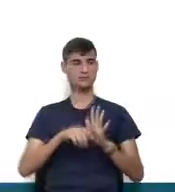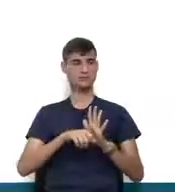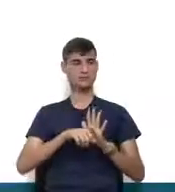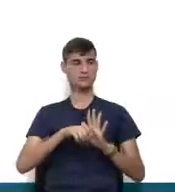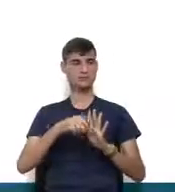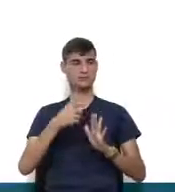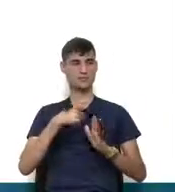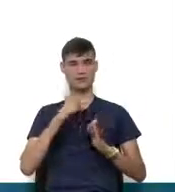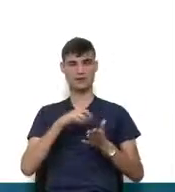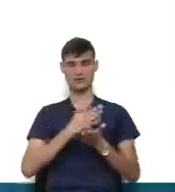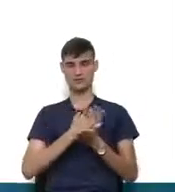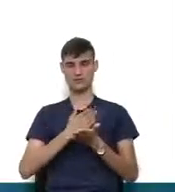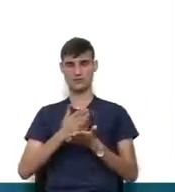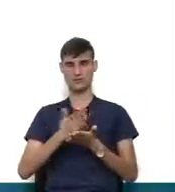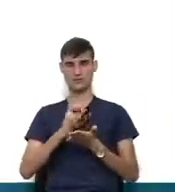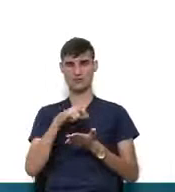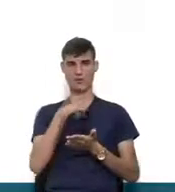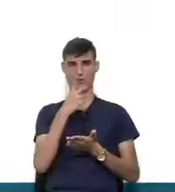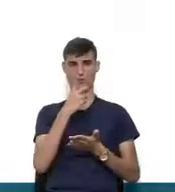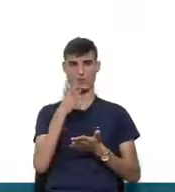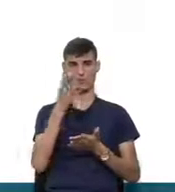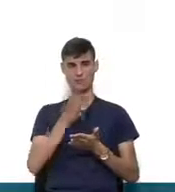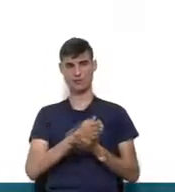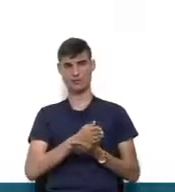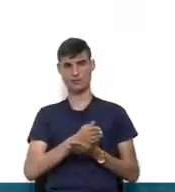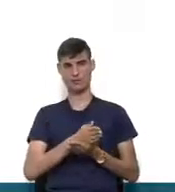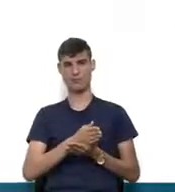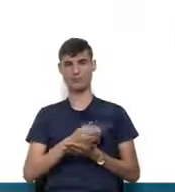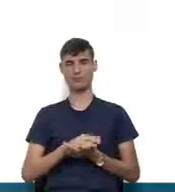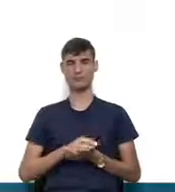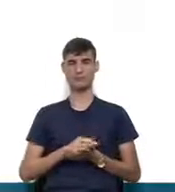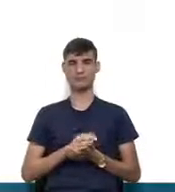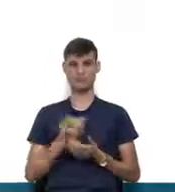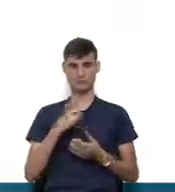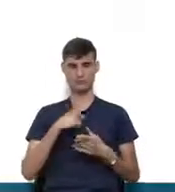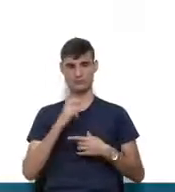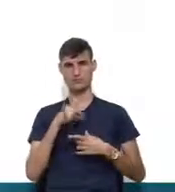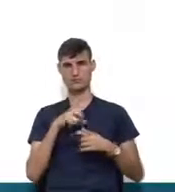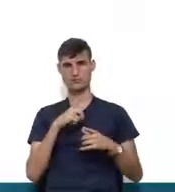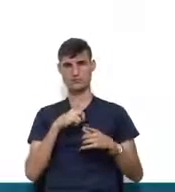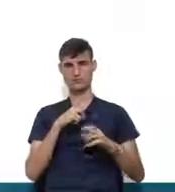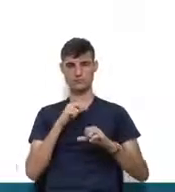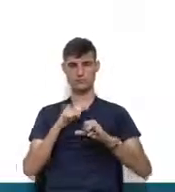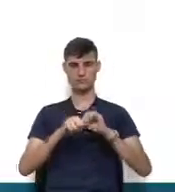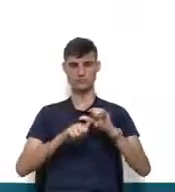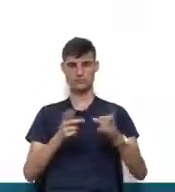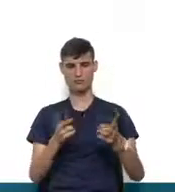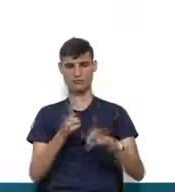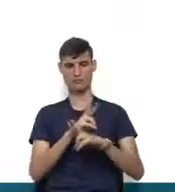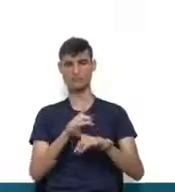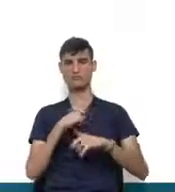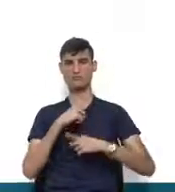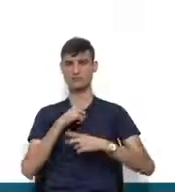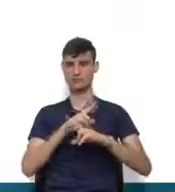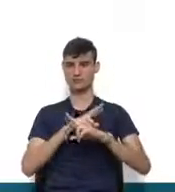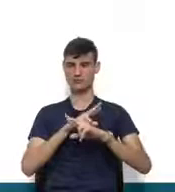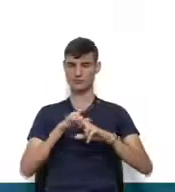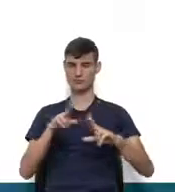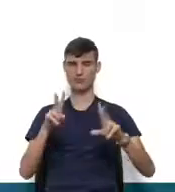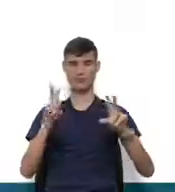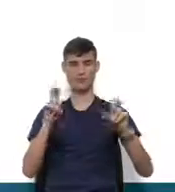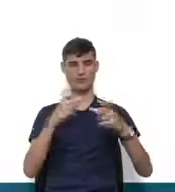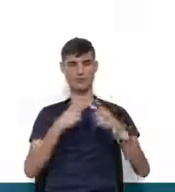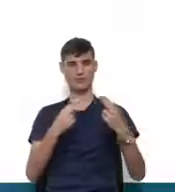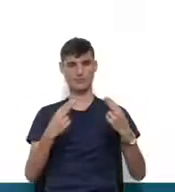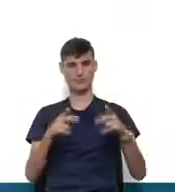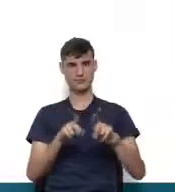minha sequência, que é 1 meio. Fazendo as outras substituições, nós vamos ter, então, esses outros